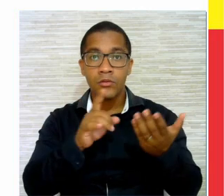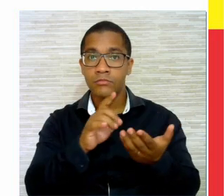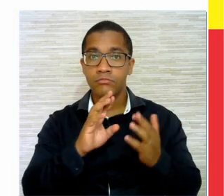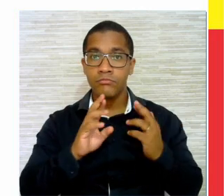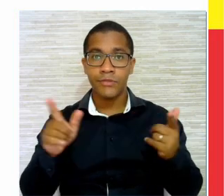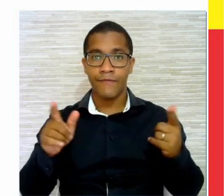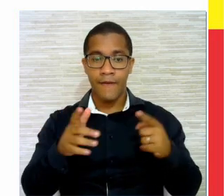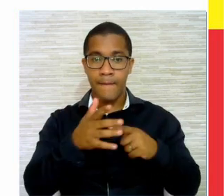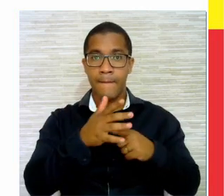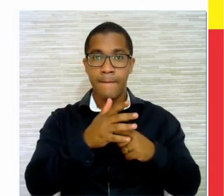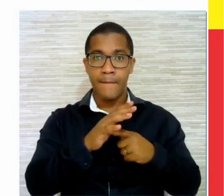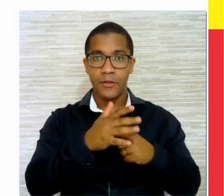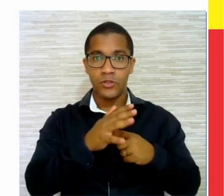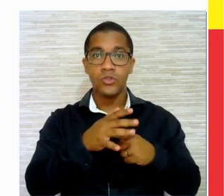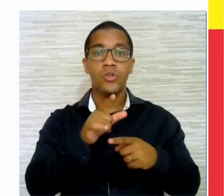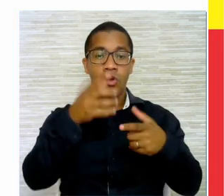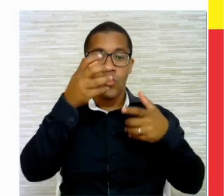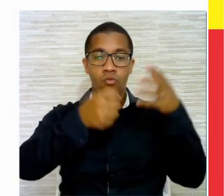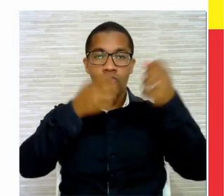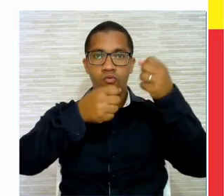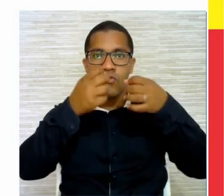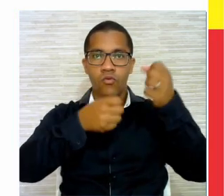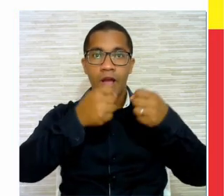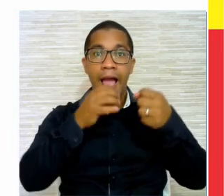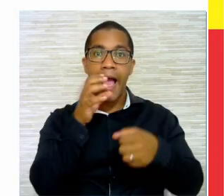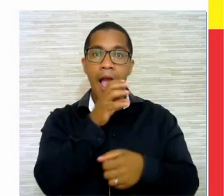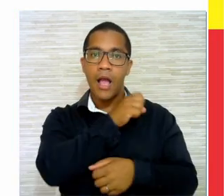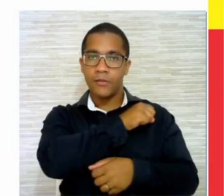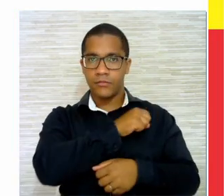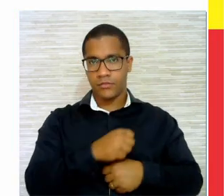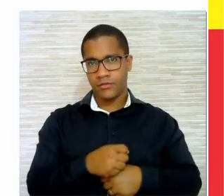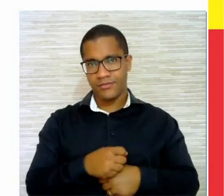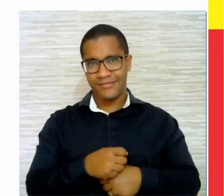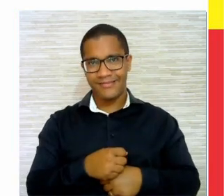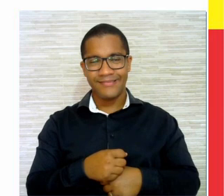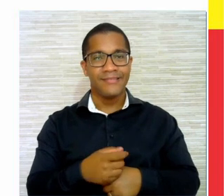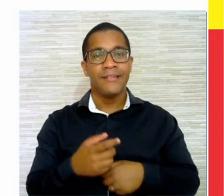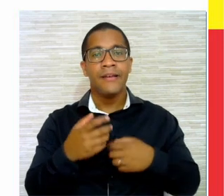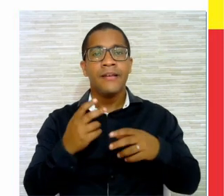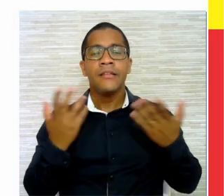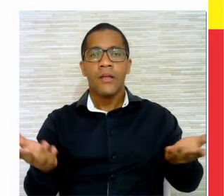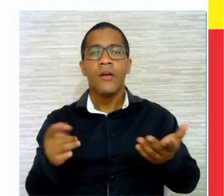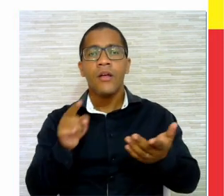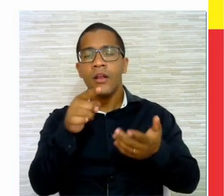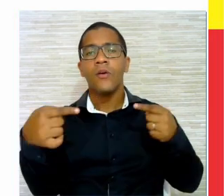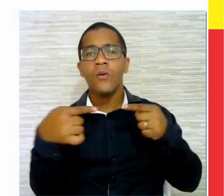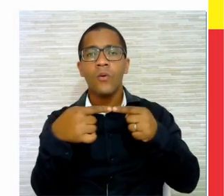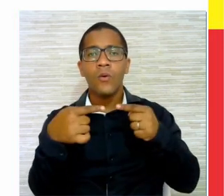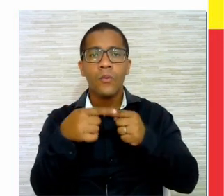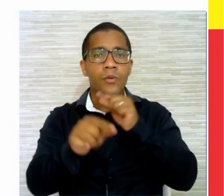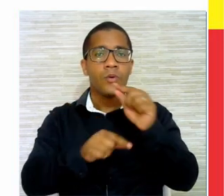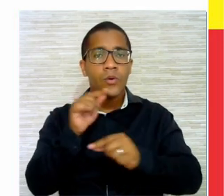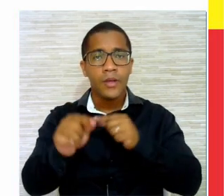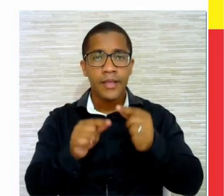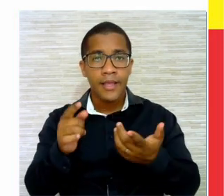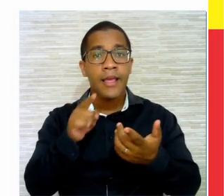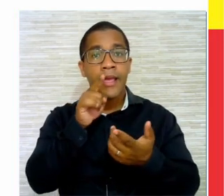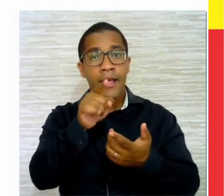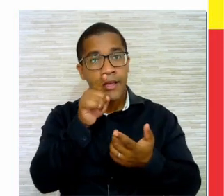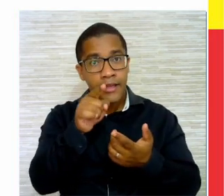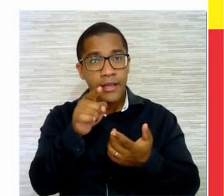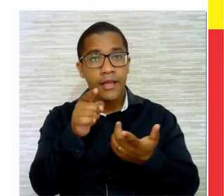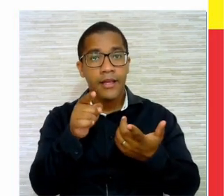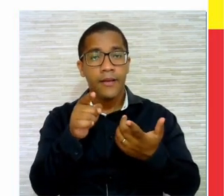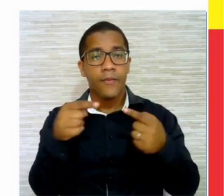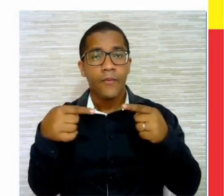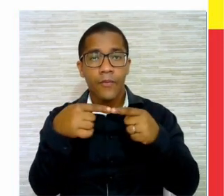agora é feita com o uso de máquinas, né? Com a extração por meio de máquinas. Então, isso faz parte, esse uso de máquinas